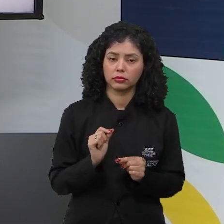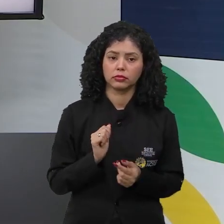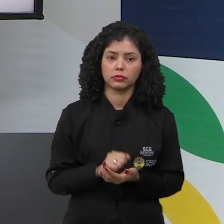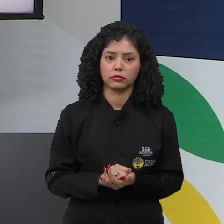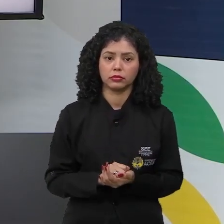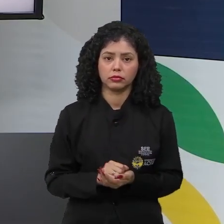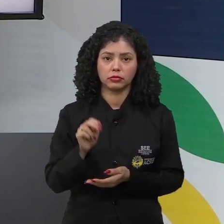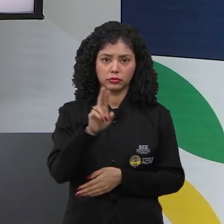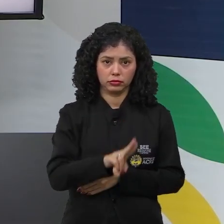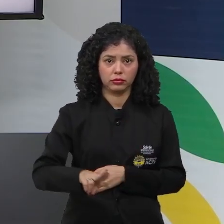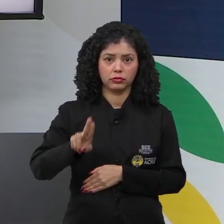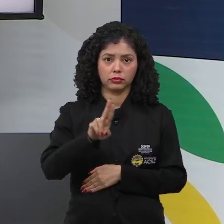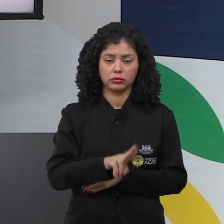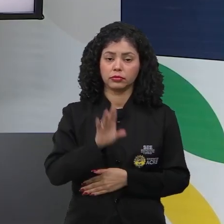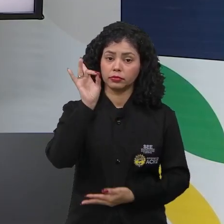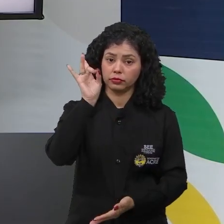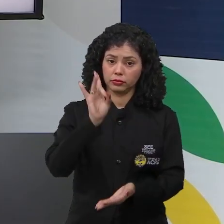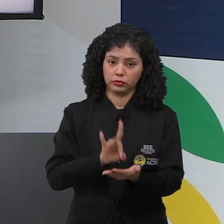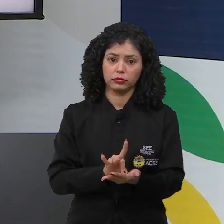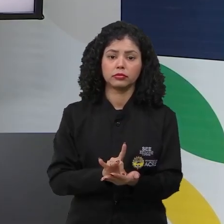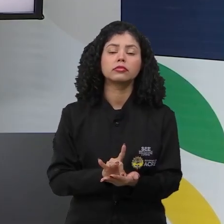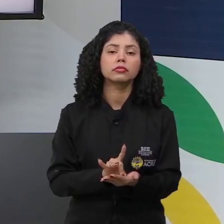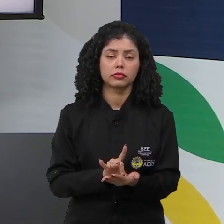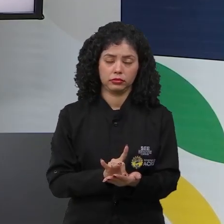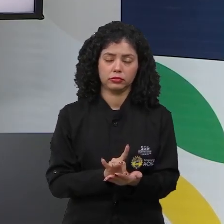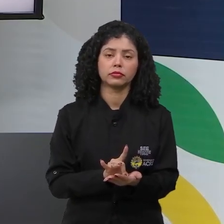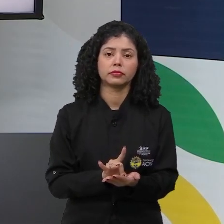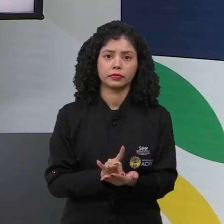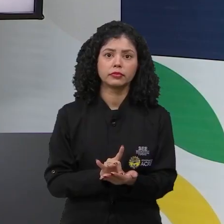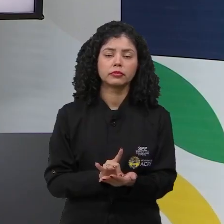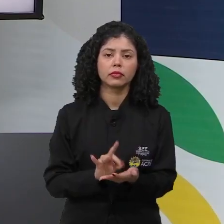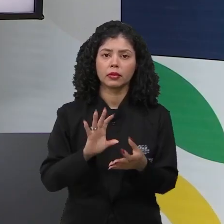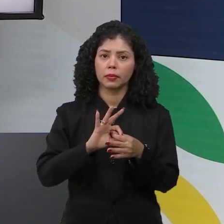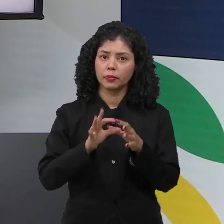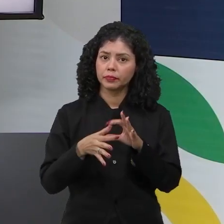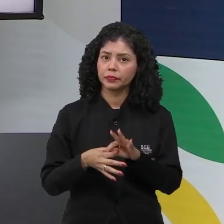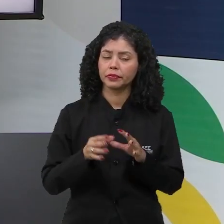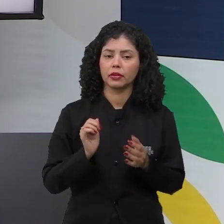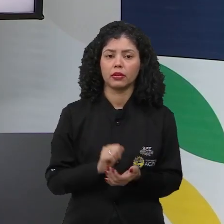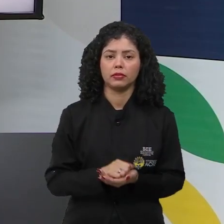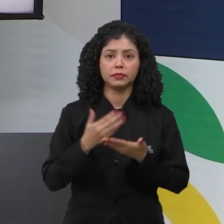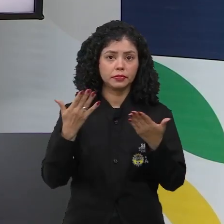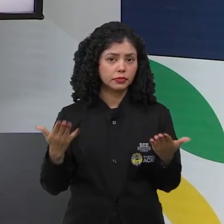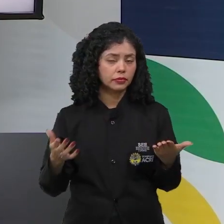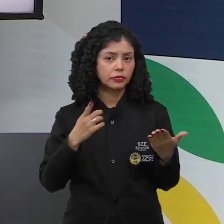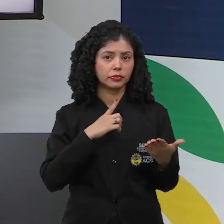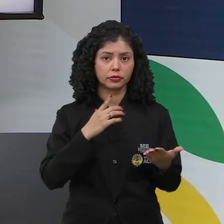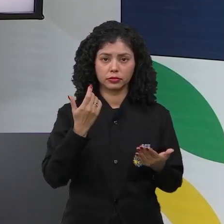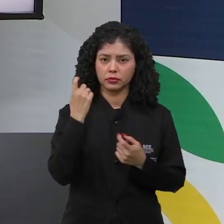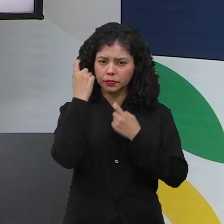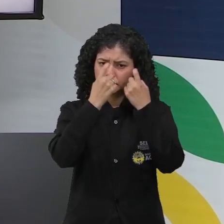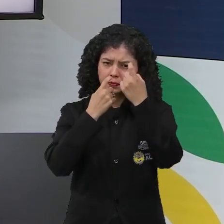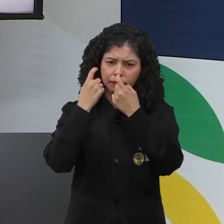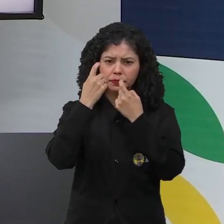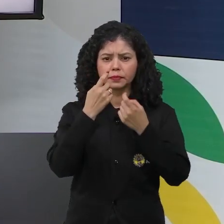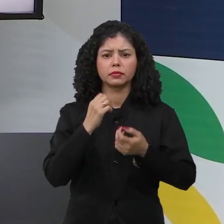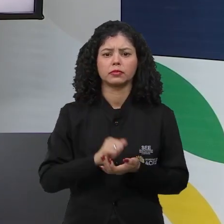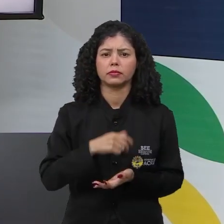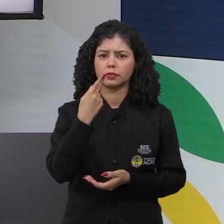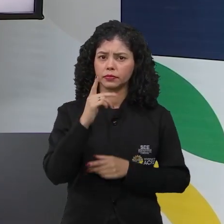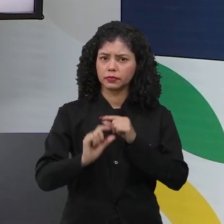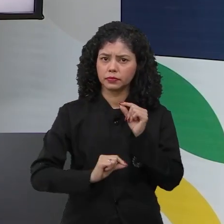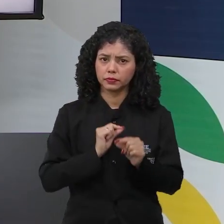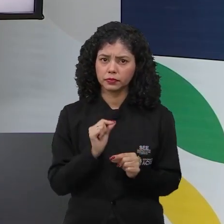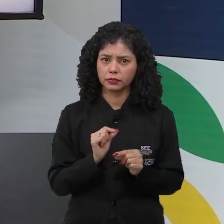é um uso real, é um uso em um contexto. Então, ela não se preocupa em dizer